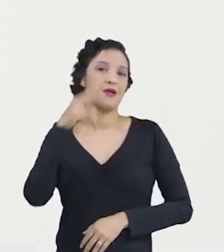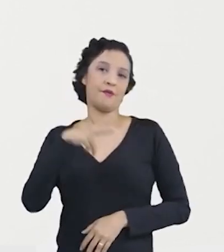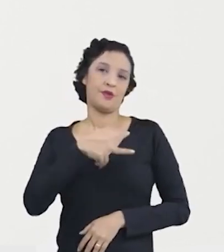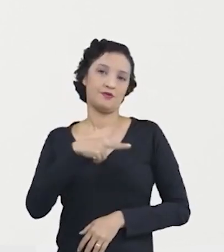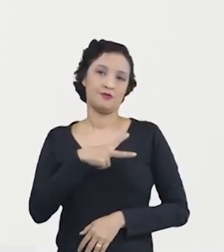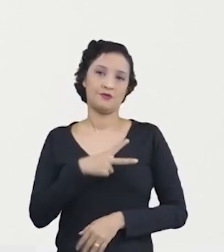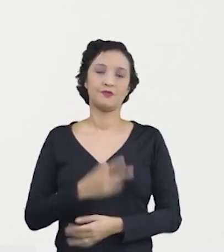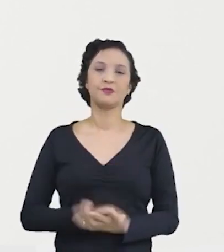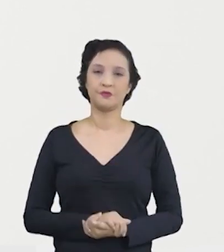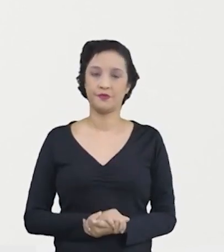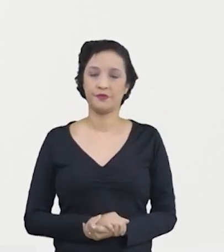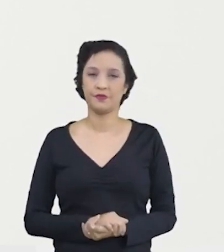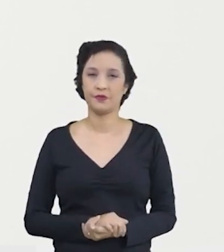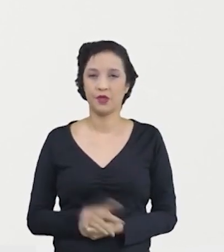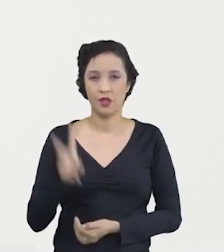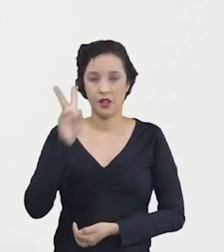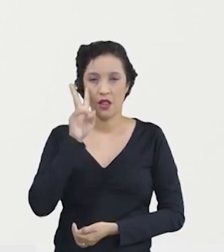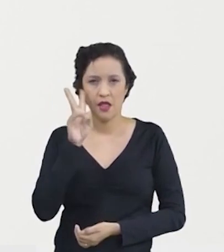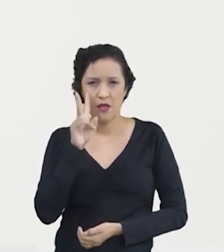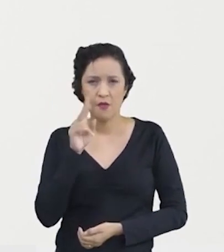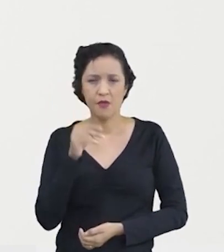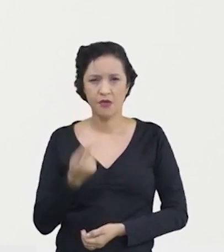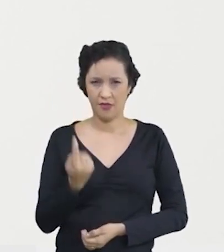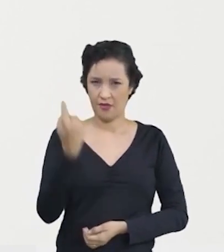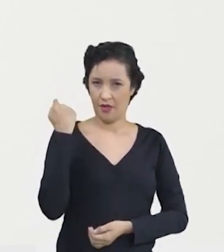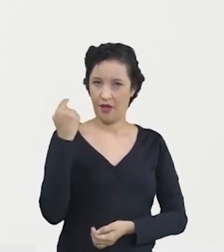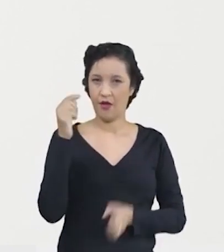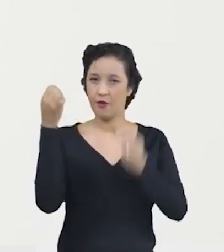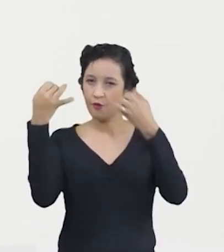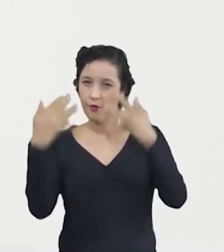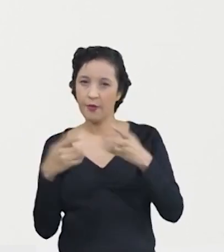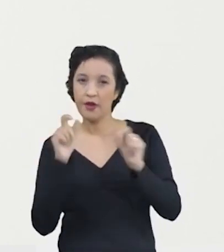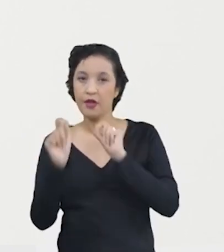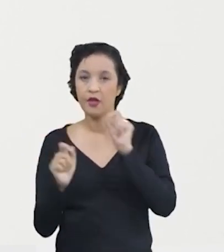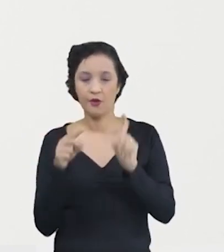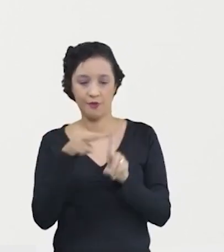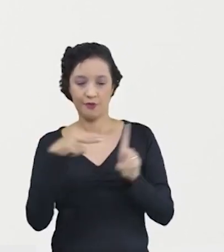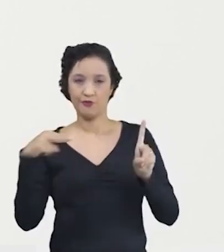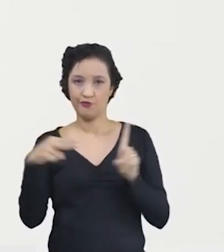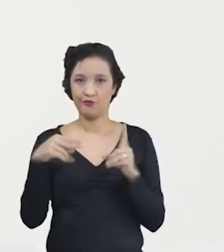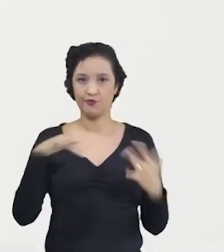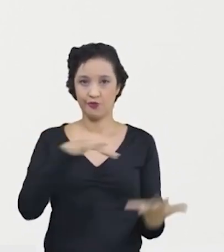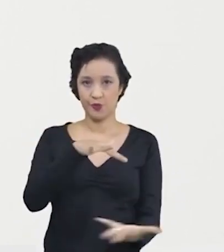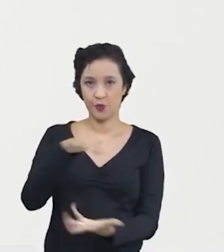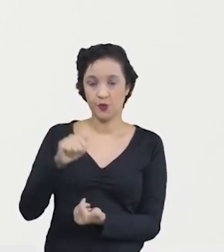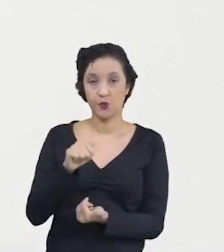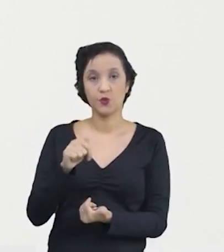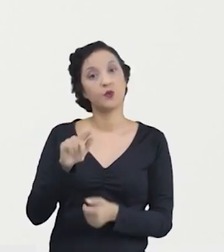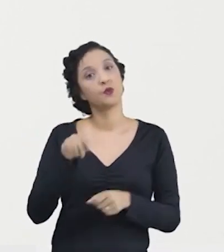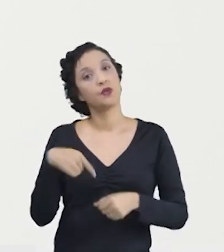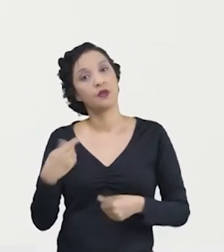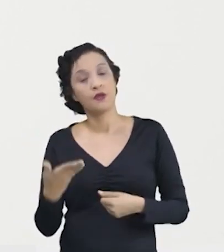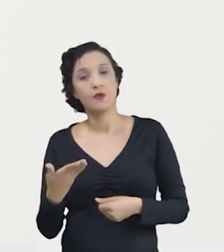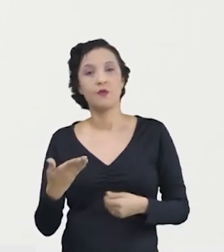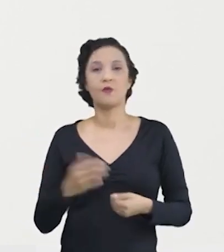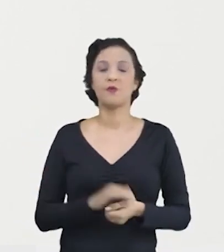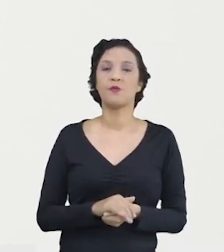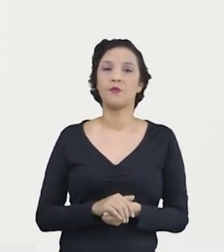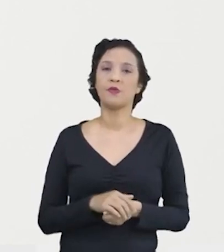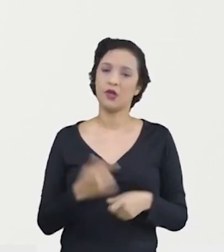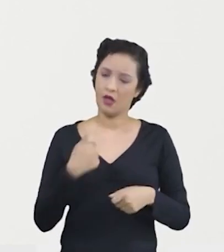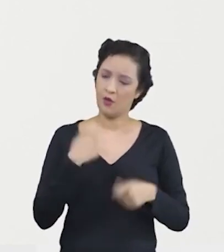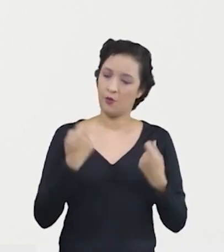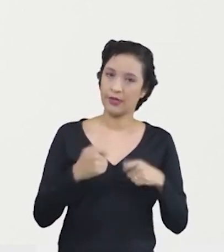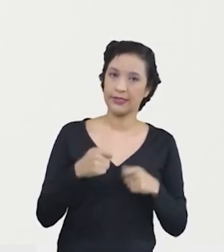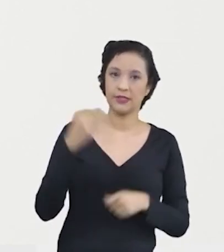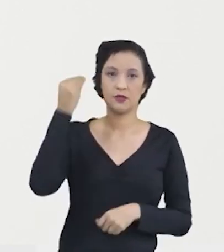sentido de leitura de mundo? A minha vivência, eu trago um pouco da minha vivência para as